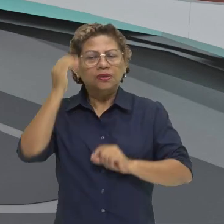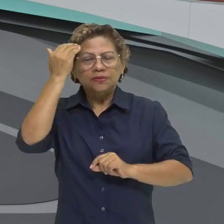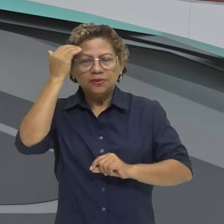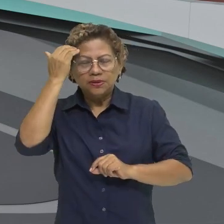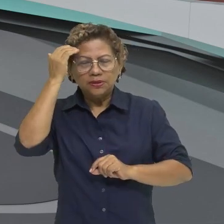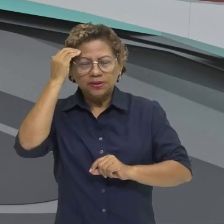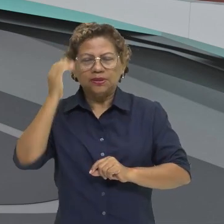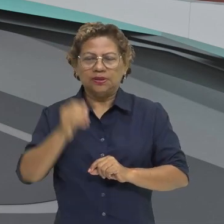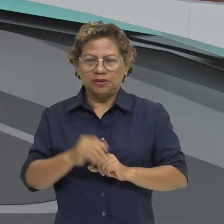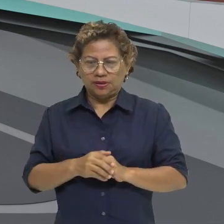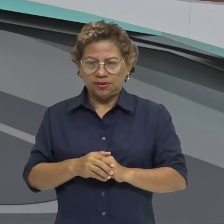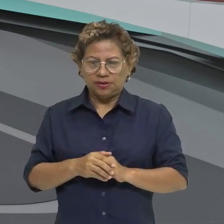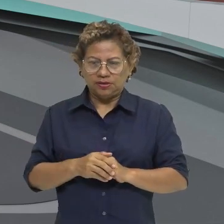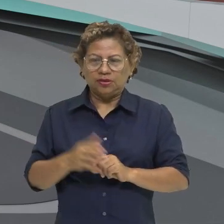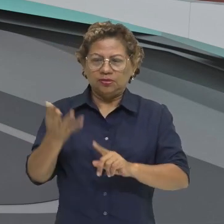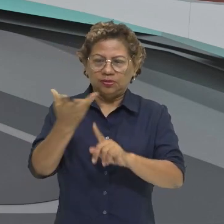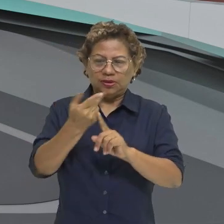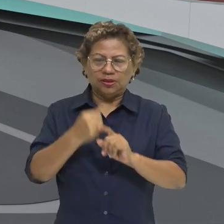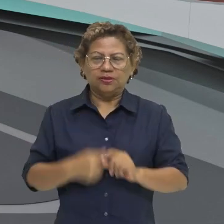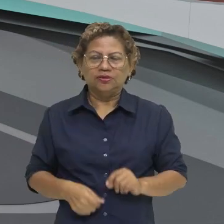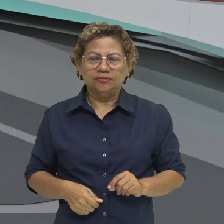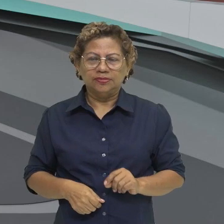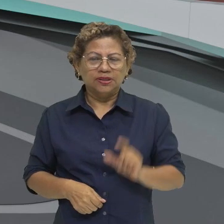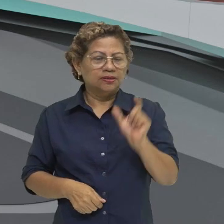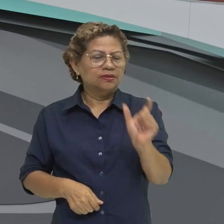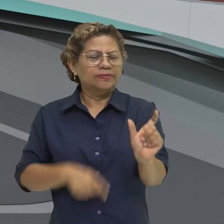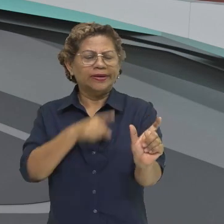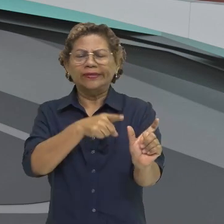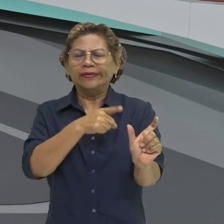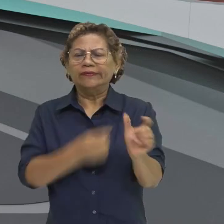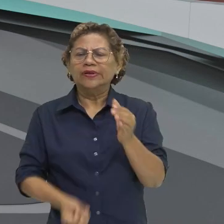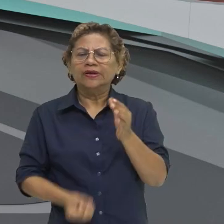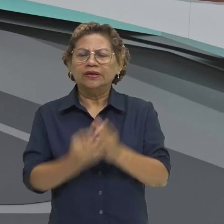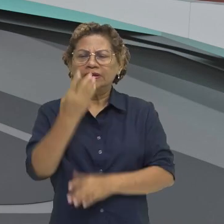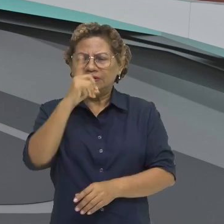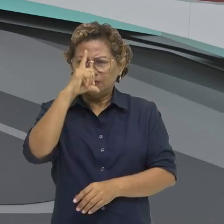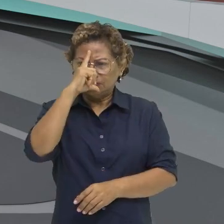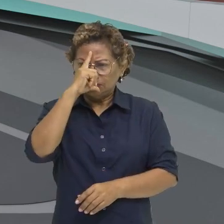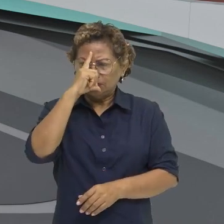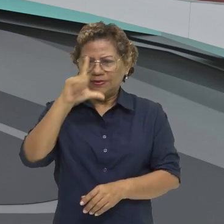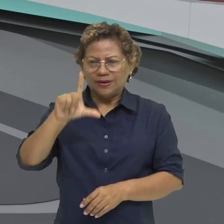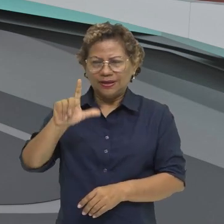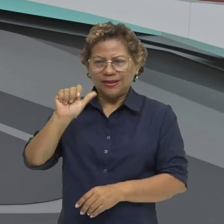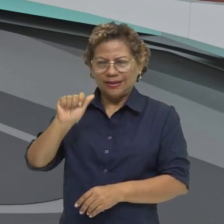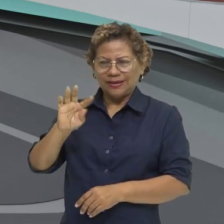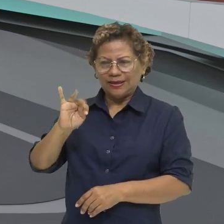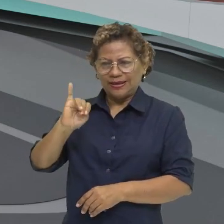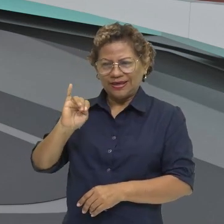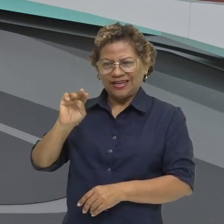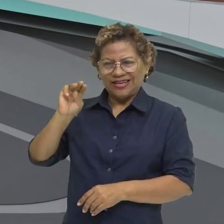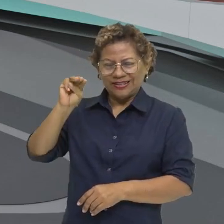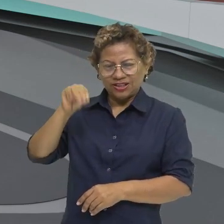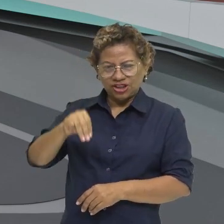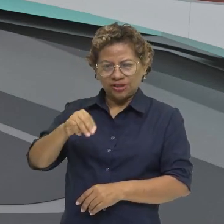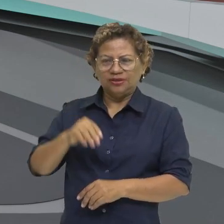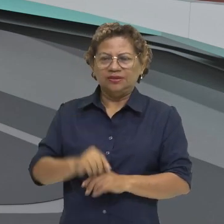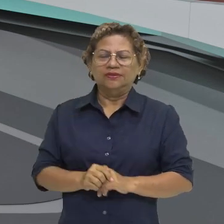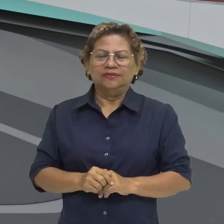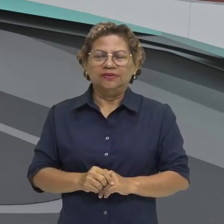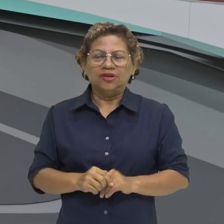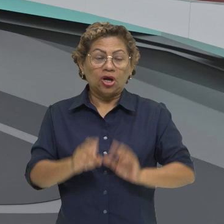A palavra arte vem do latim ar. E é o quê? É o conceito, né, a definição